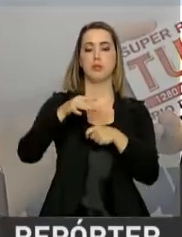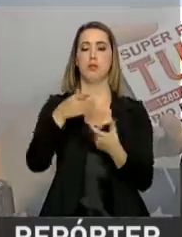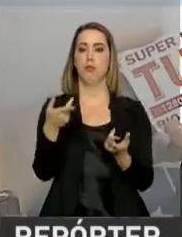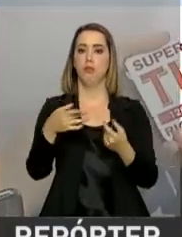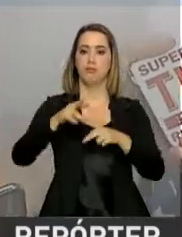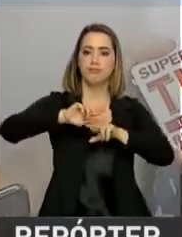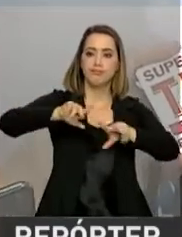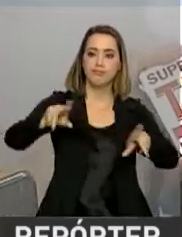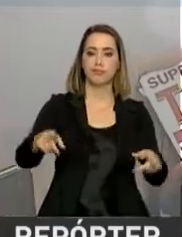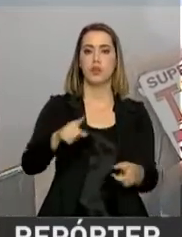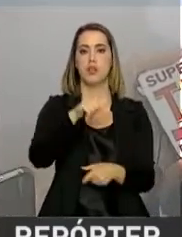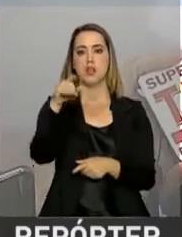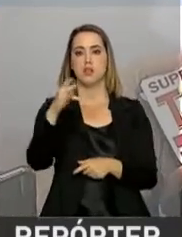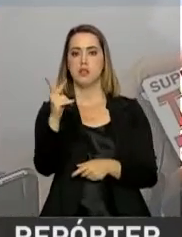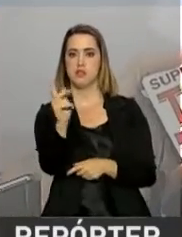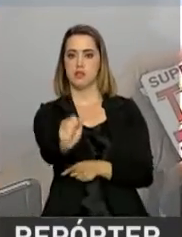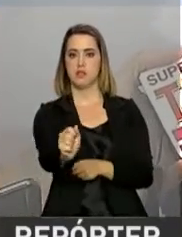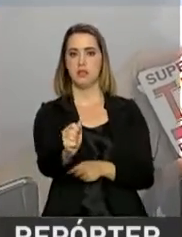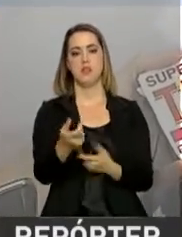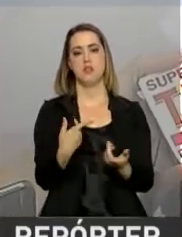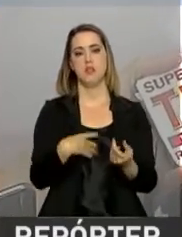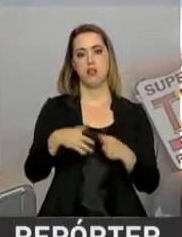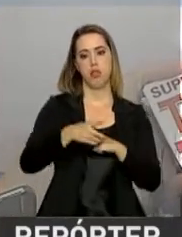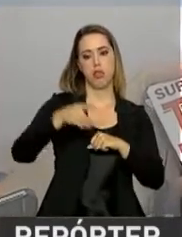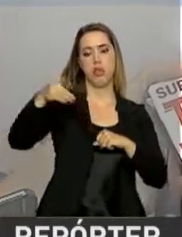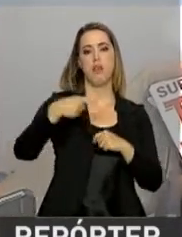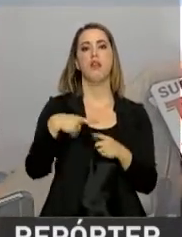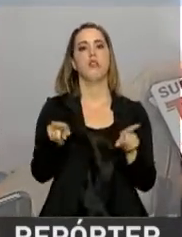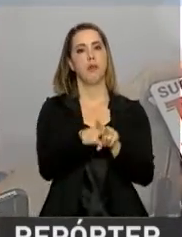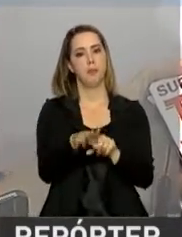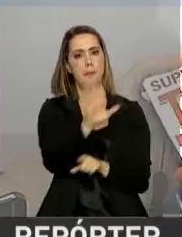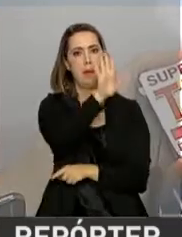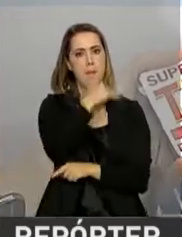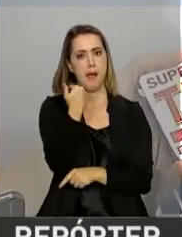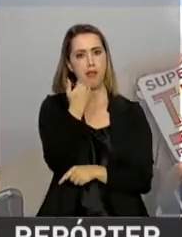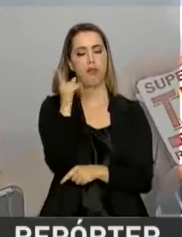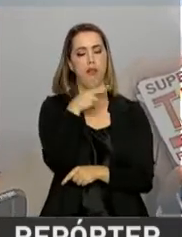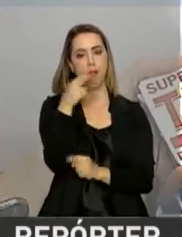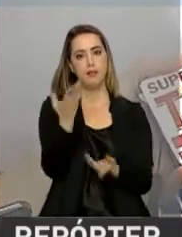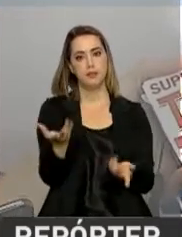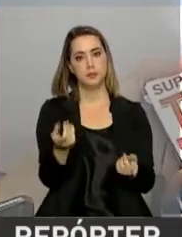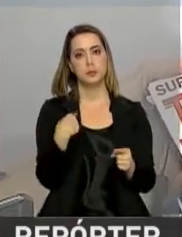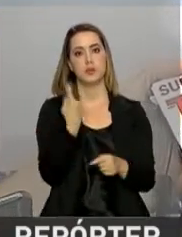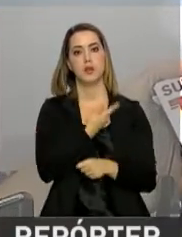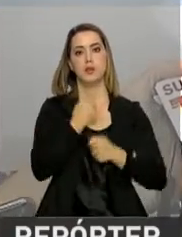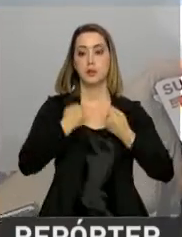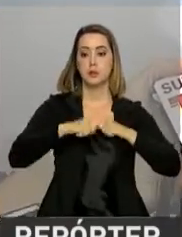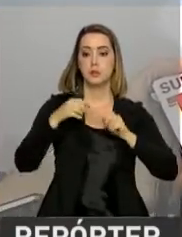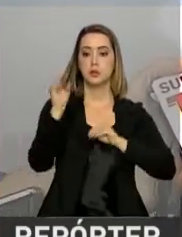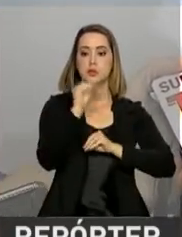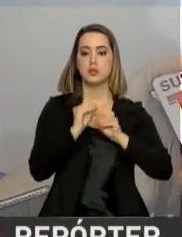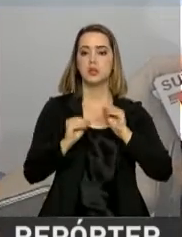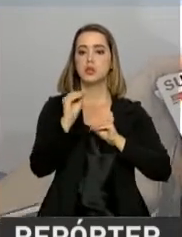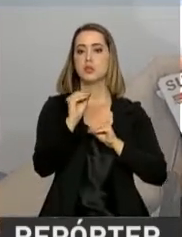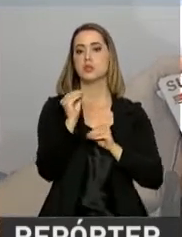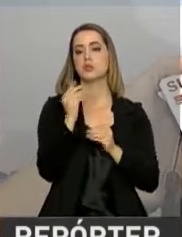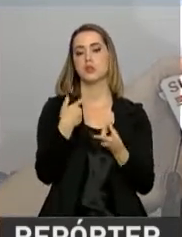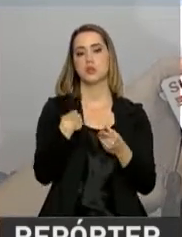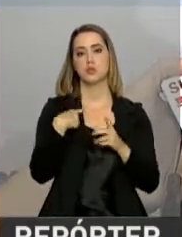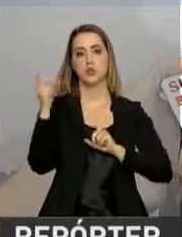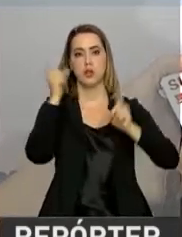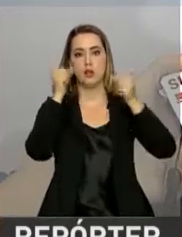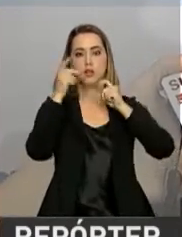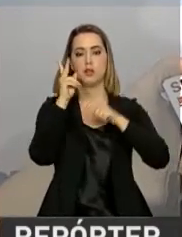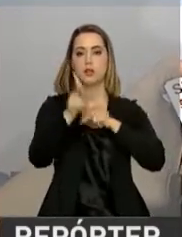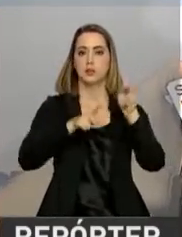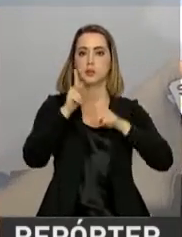dengue, chikungunya, né, que dengue hemorrágica mata e rapidamente. Então nós temos que tomar esse cuidado de alertar a população. Estamos